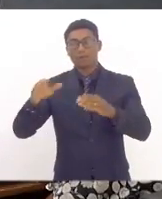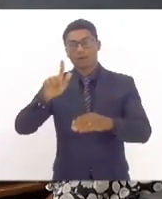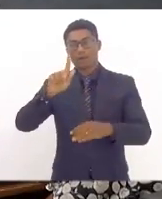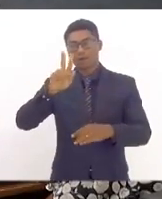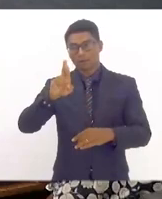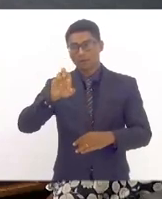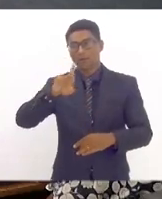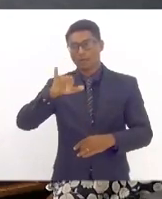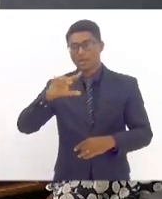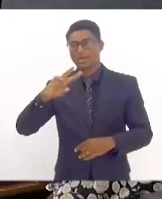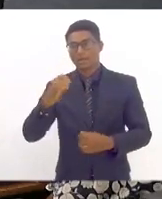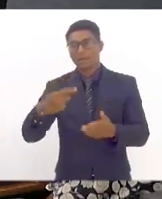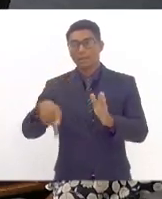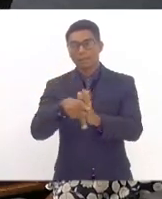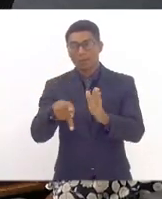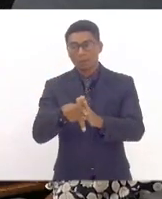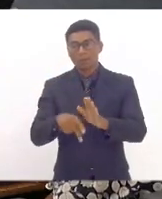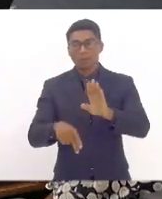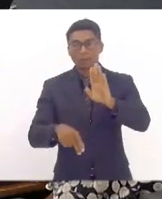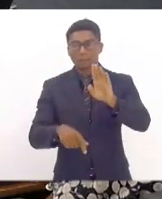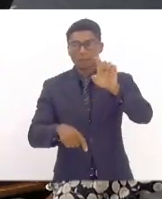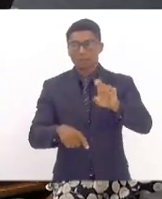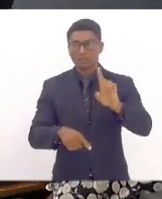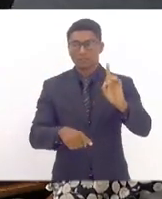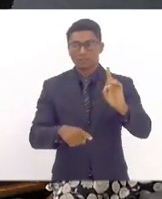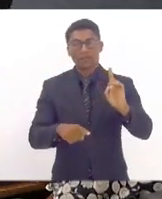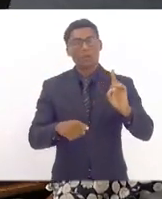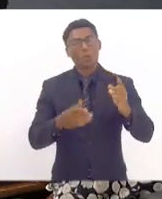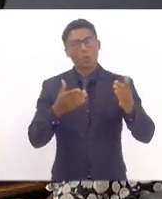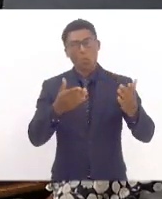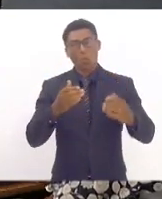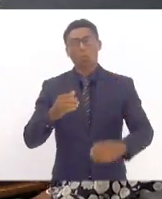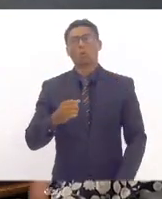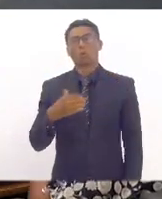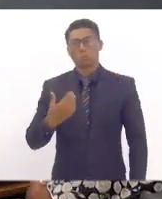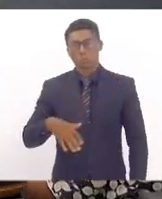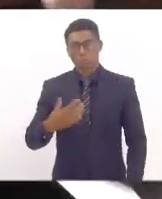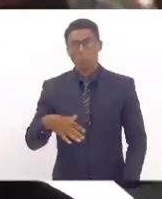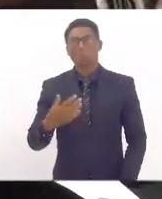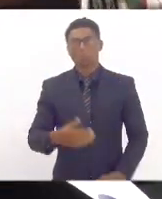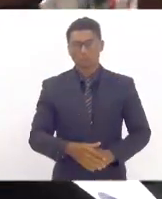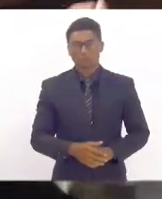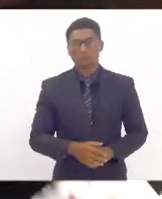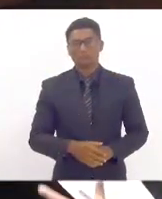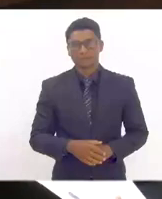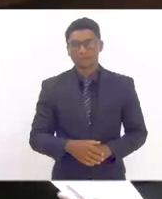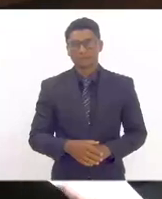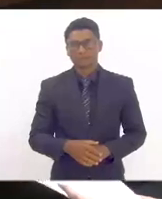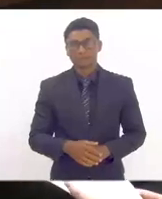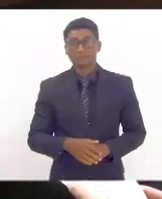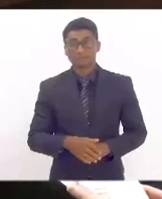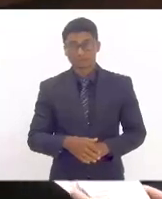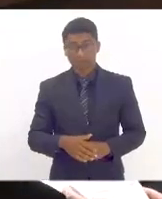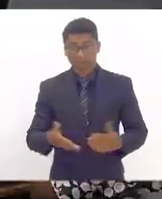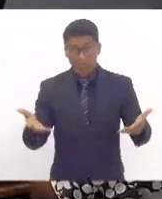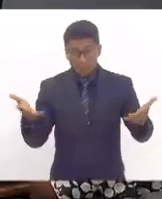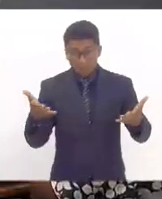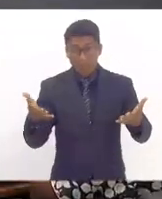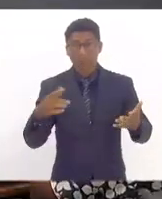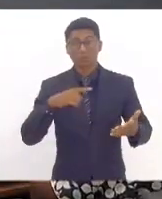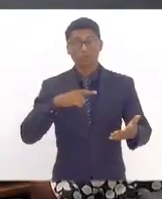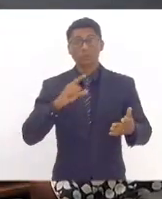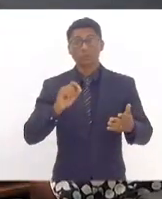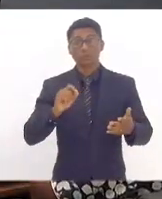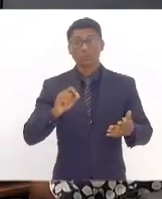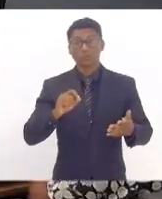quanto a potência que tem a baixada fluminense um salve pra baixar da Fluminense aqui da Companhia dos banquinhos nós veremos o que o que o que